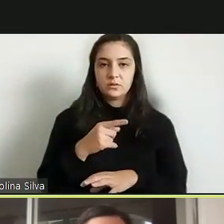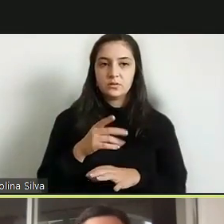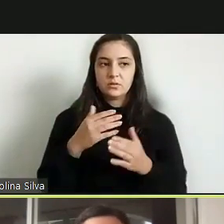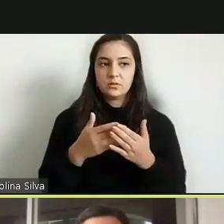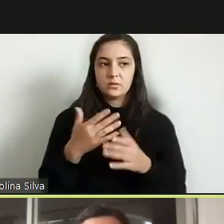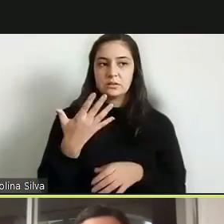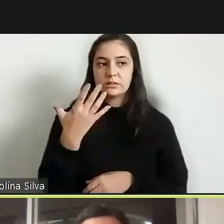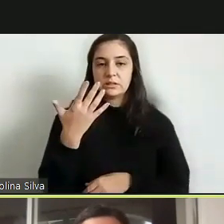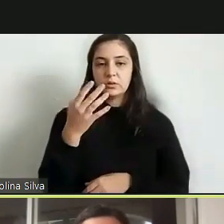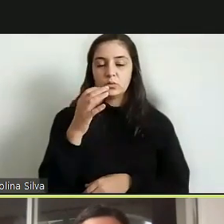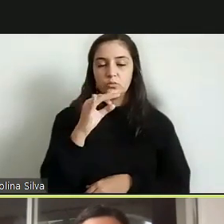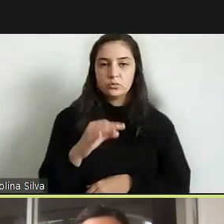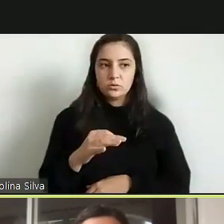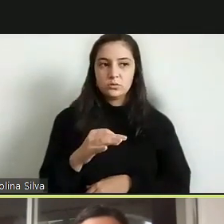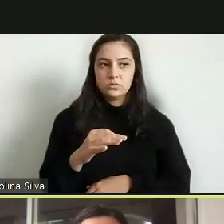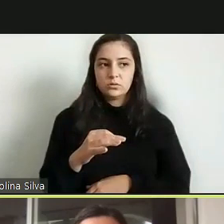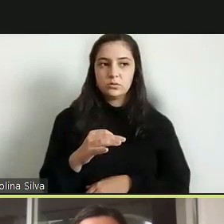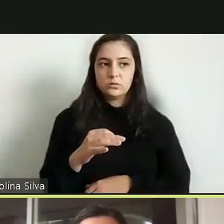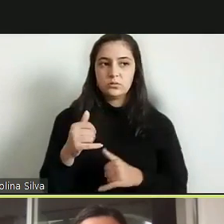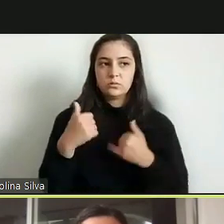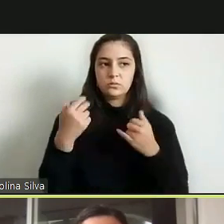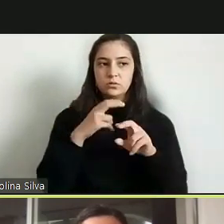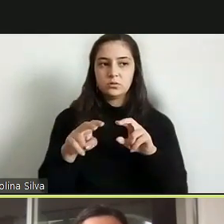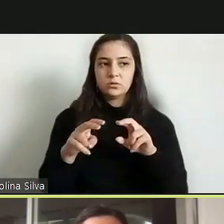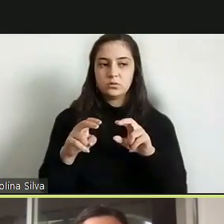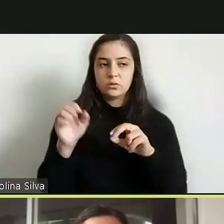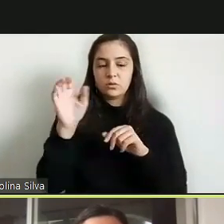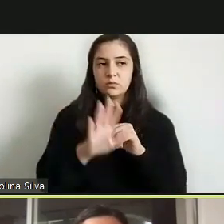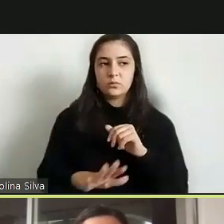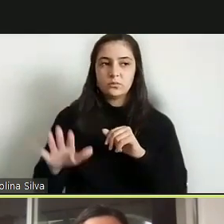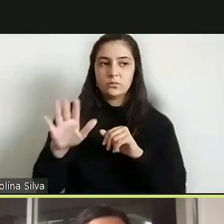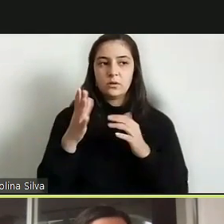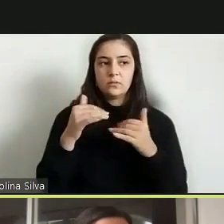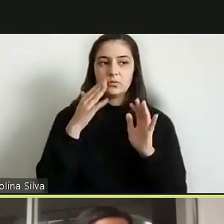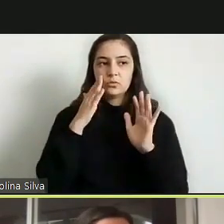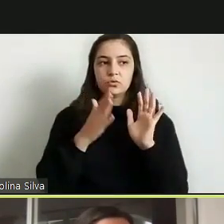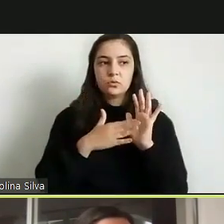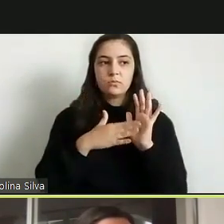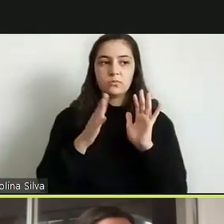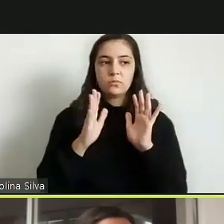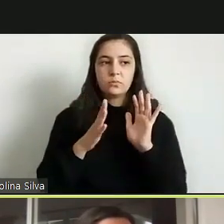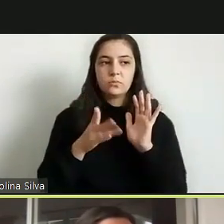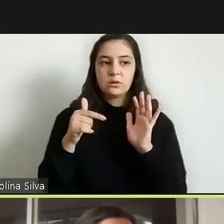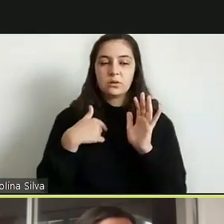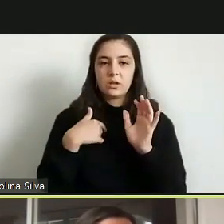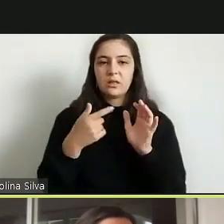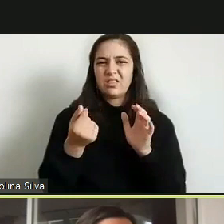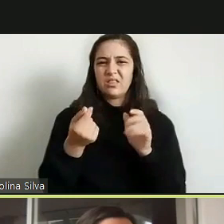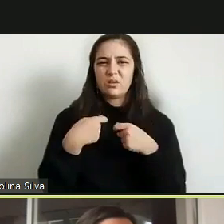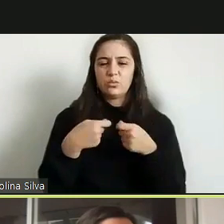0,5% do que se produz a nível de energia no país. Portanto, acho que não é justificável fazer uma barragem para gastar tanto